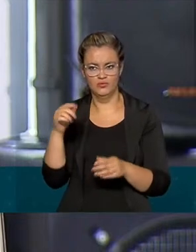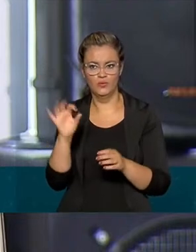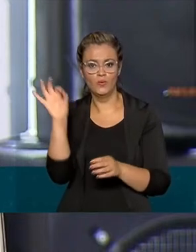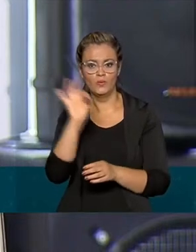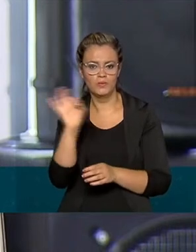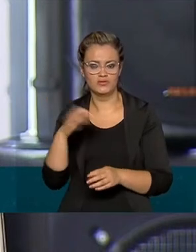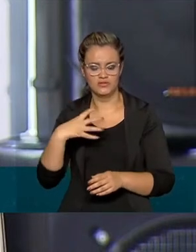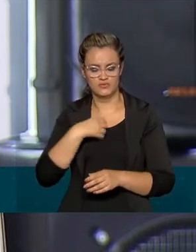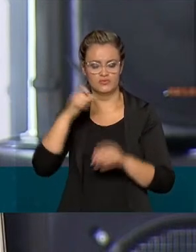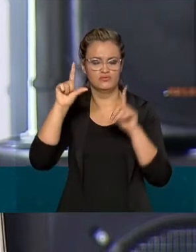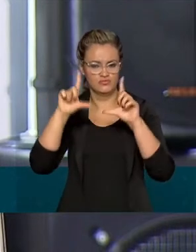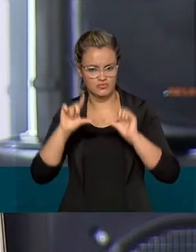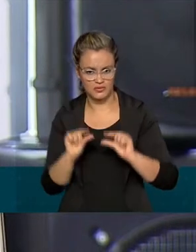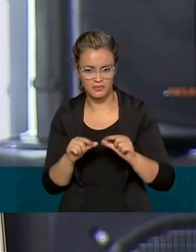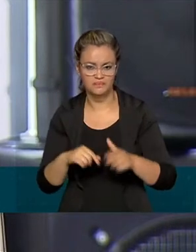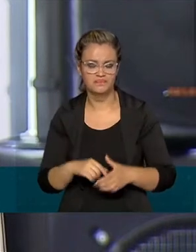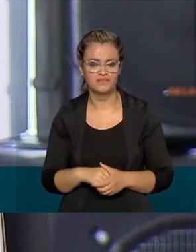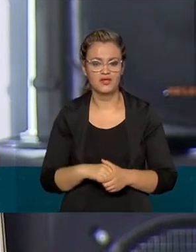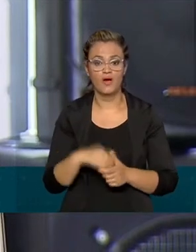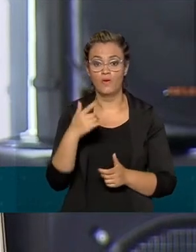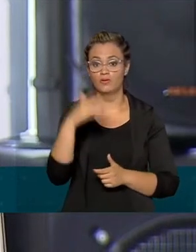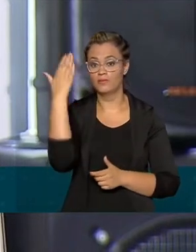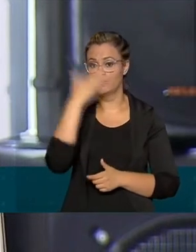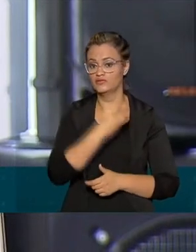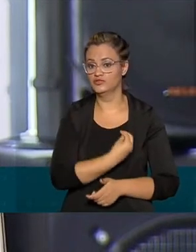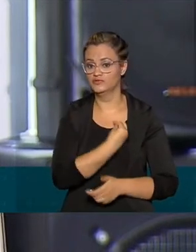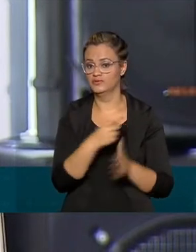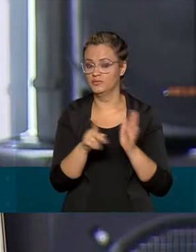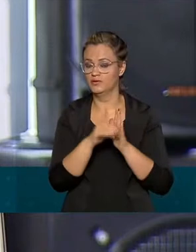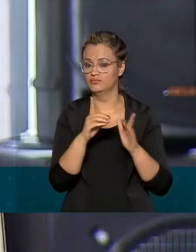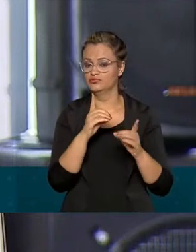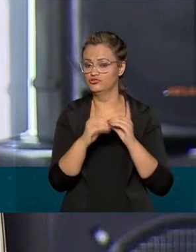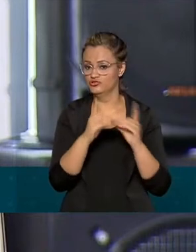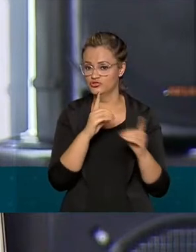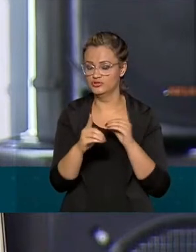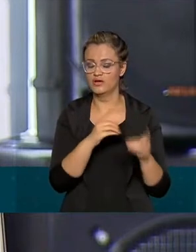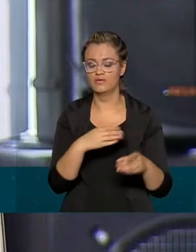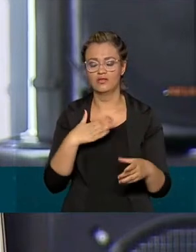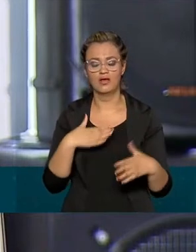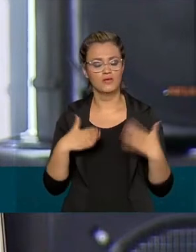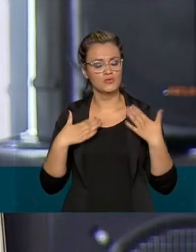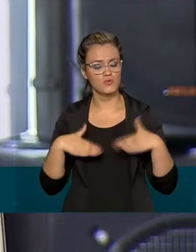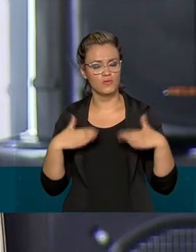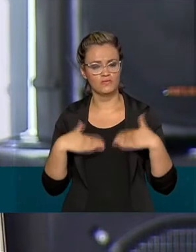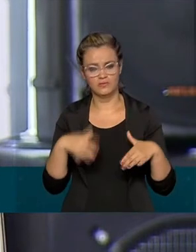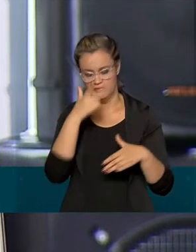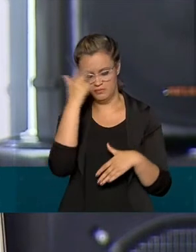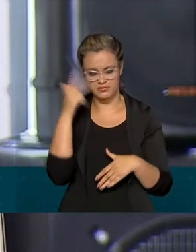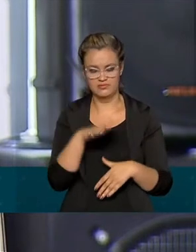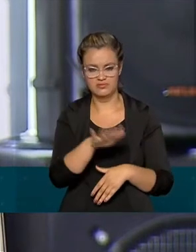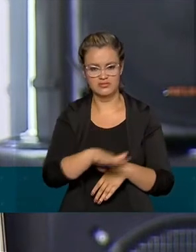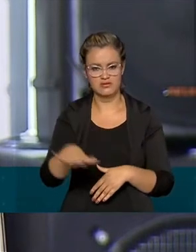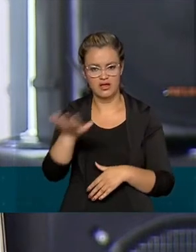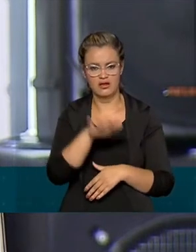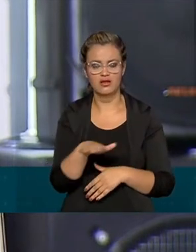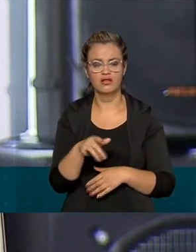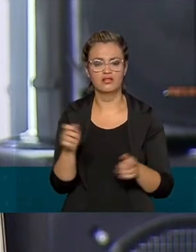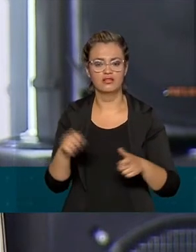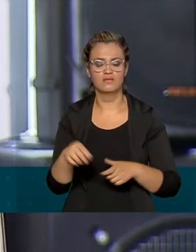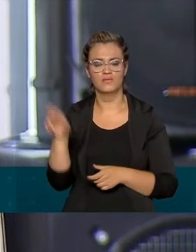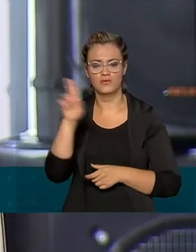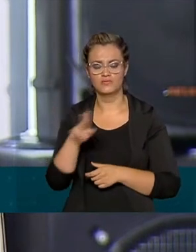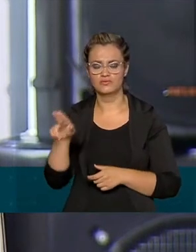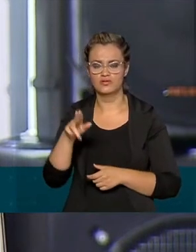A implantação da prova de vida digital, trazendo mais conforto para os pensionistas. Foram otimizados